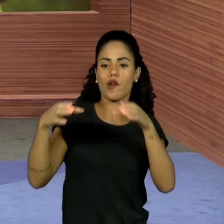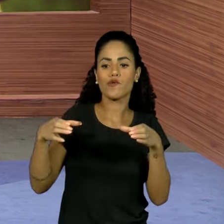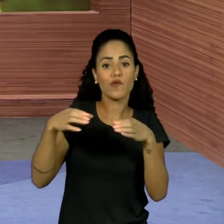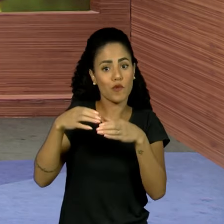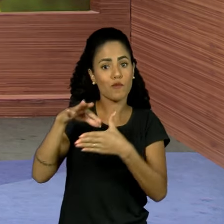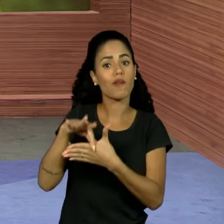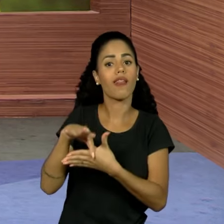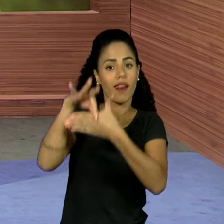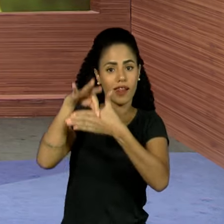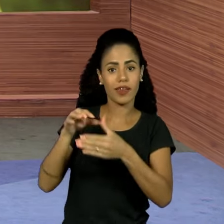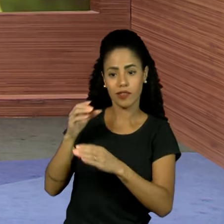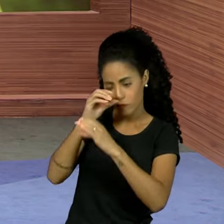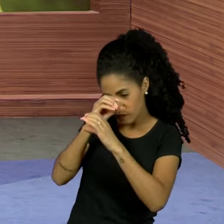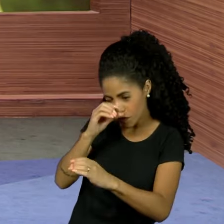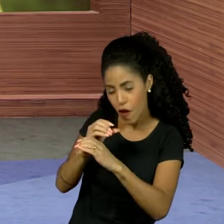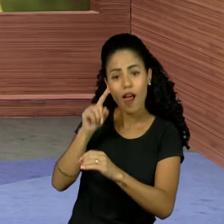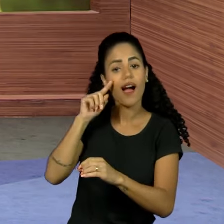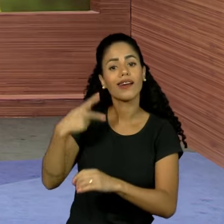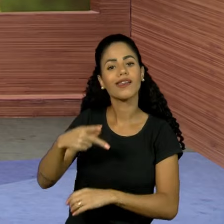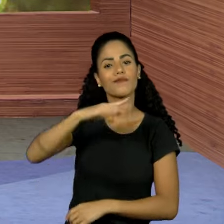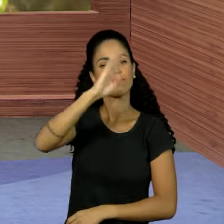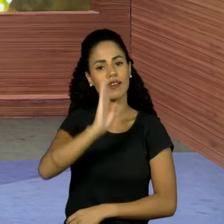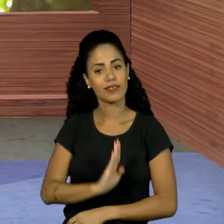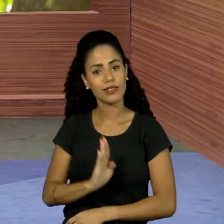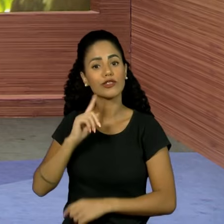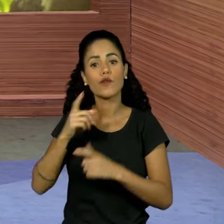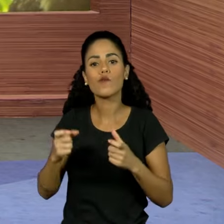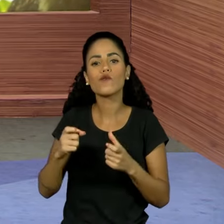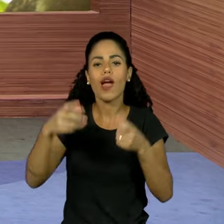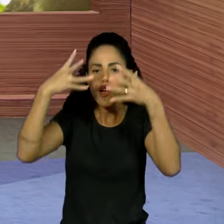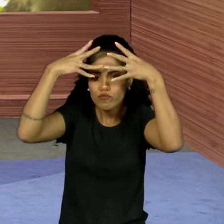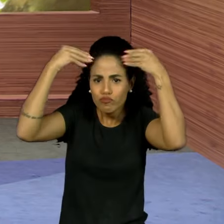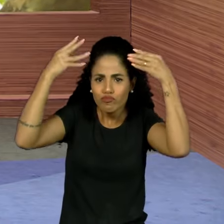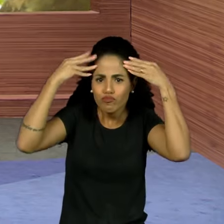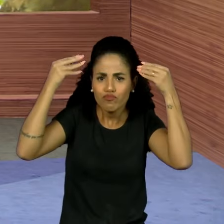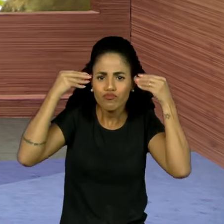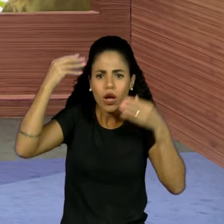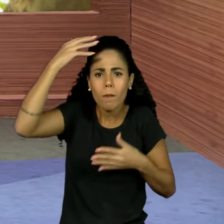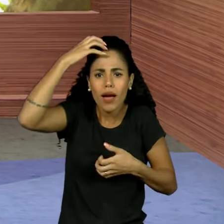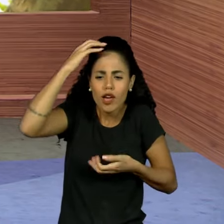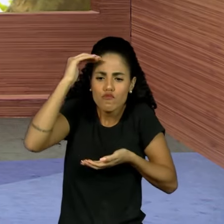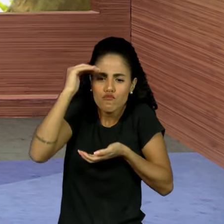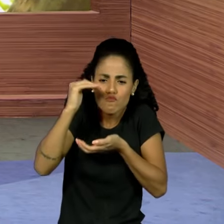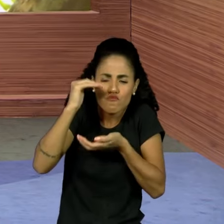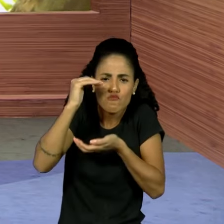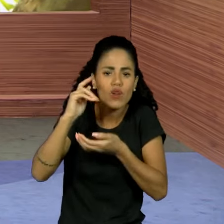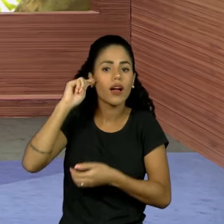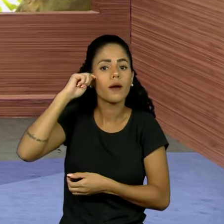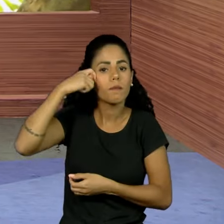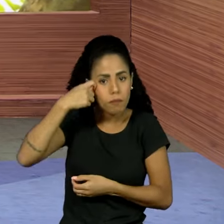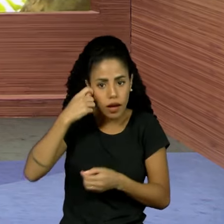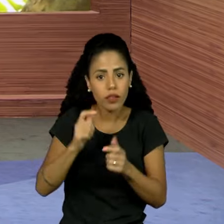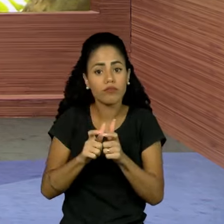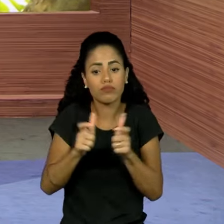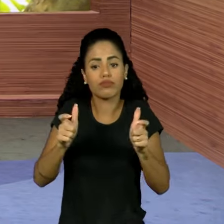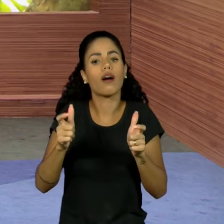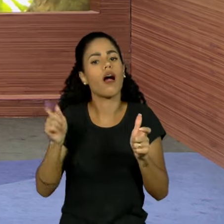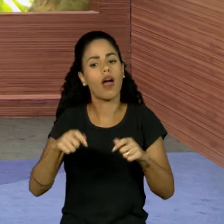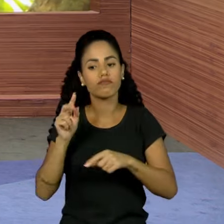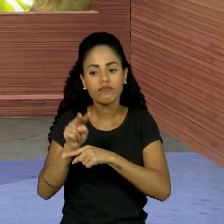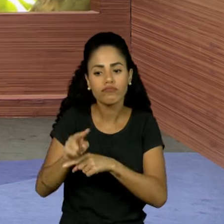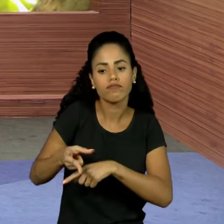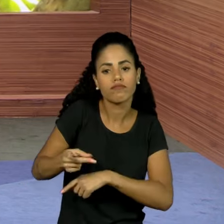liderada pela bióloga brasileira, a população do mico-leão preto, espécie quase extinta, aumentou. A restauração